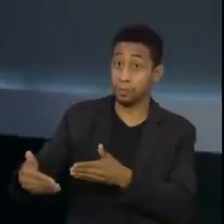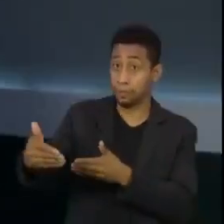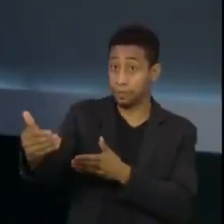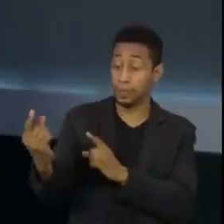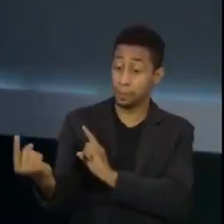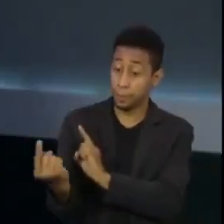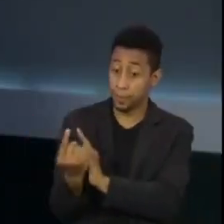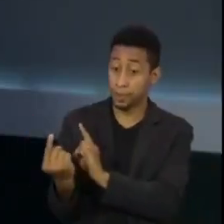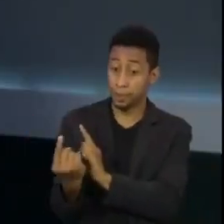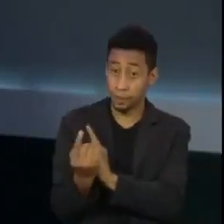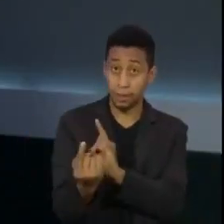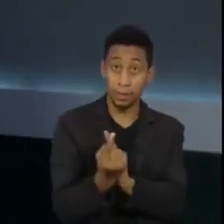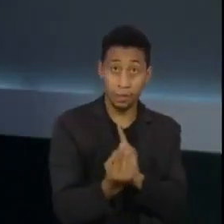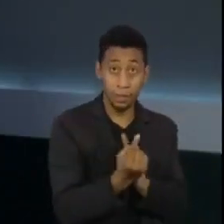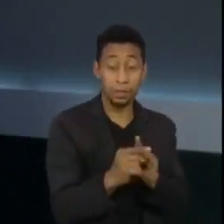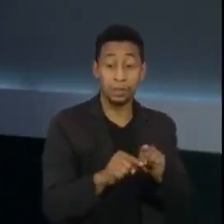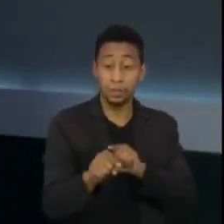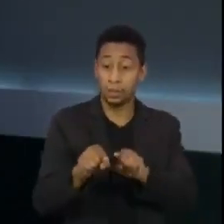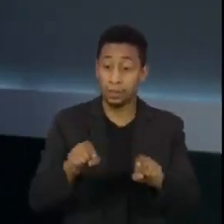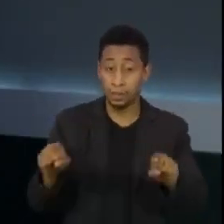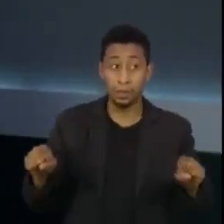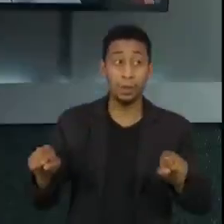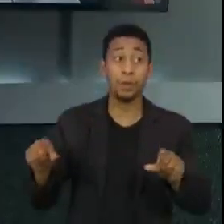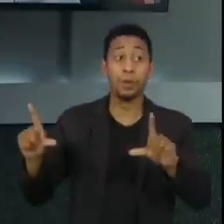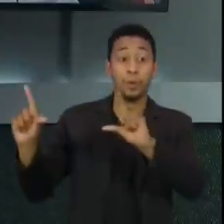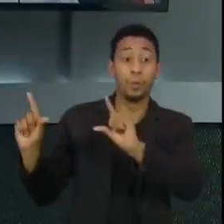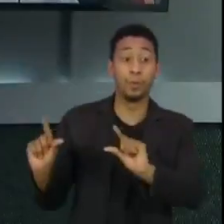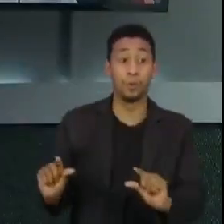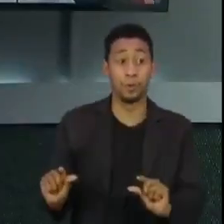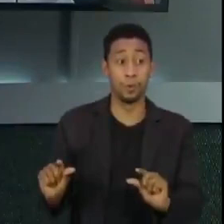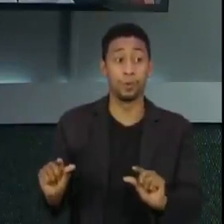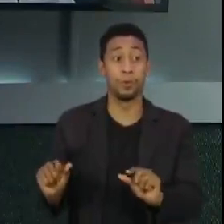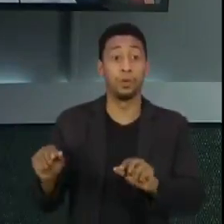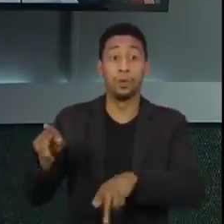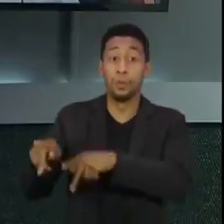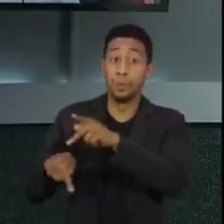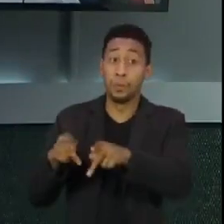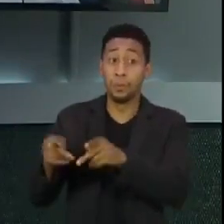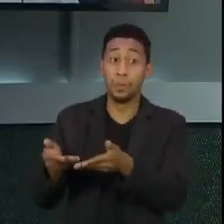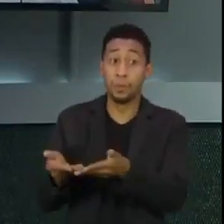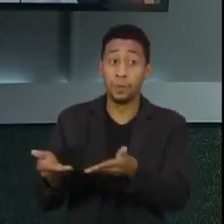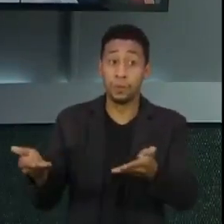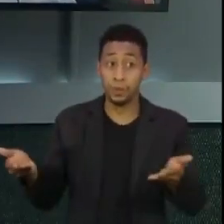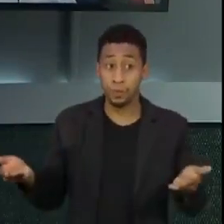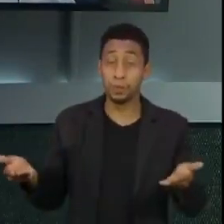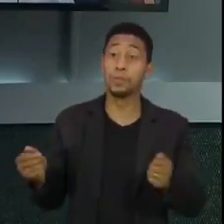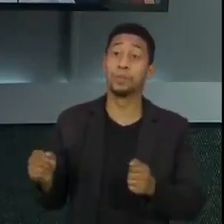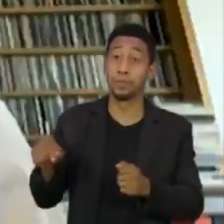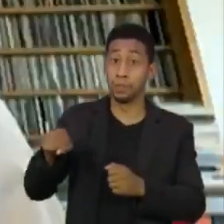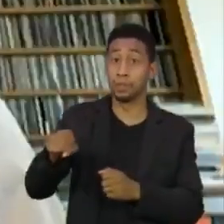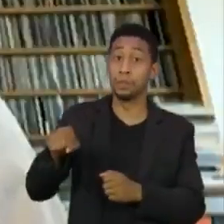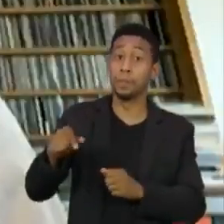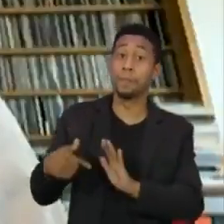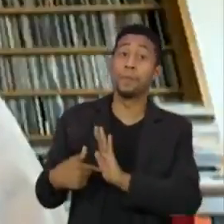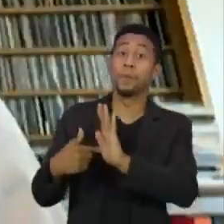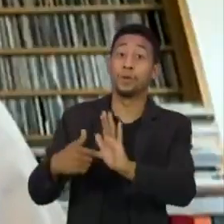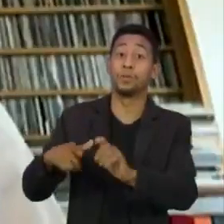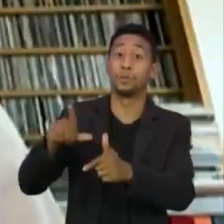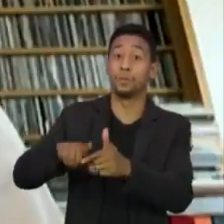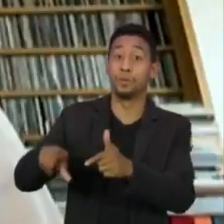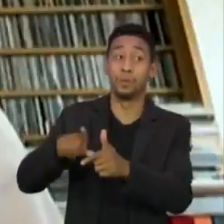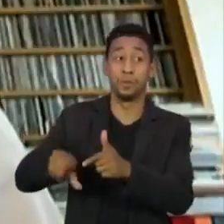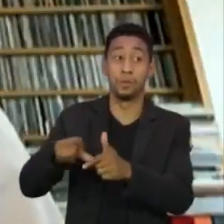os interesses de poucos. E o populismo é certamente o veículo, porque ele